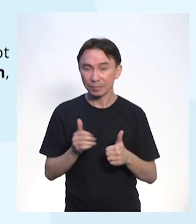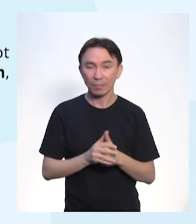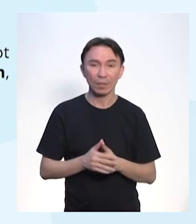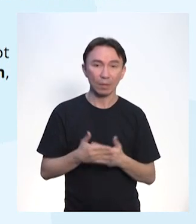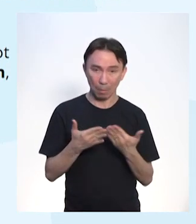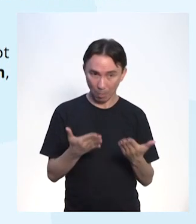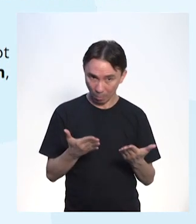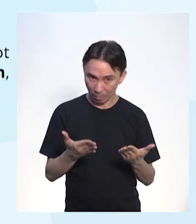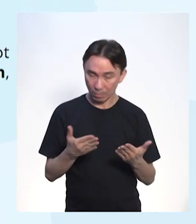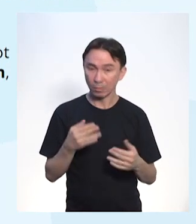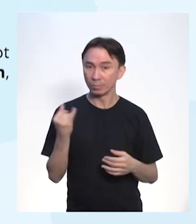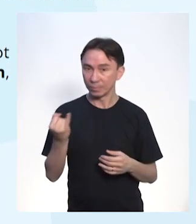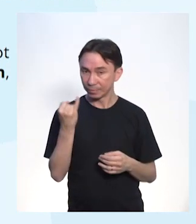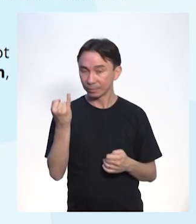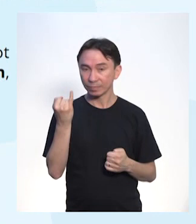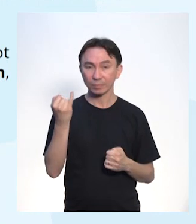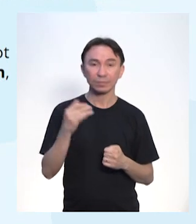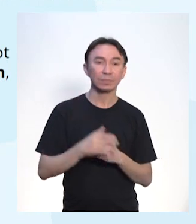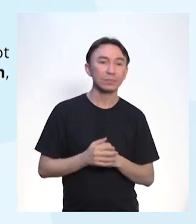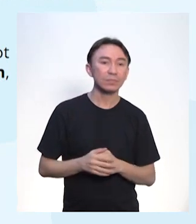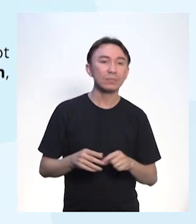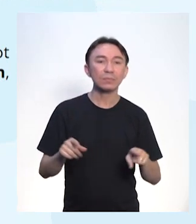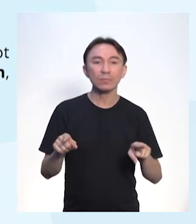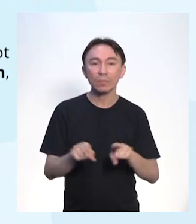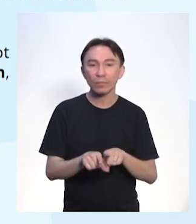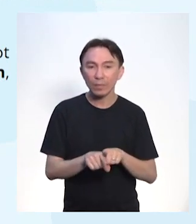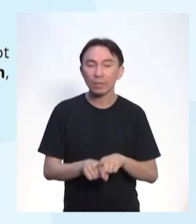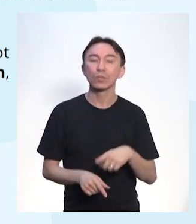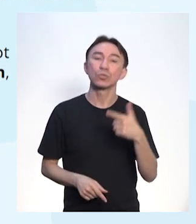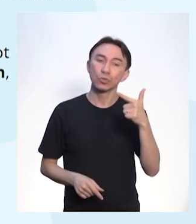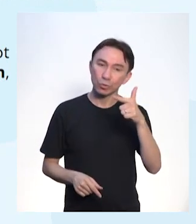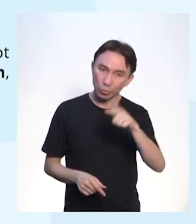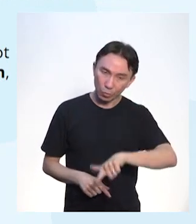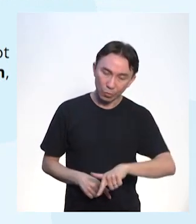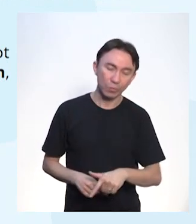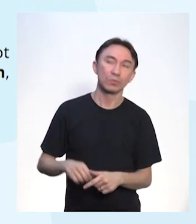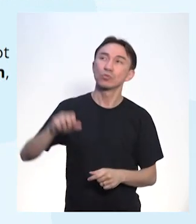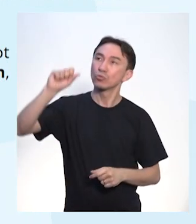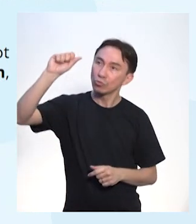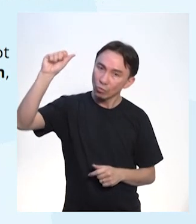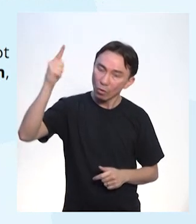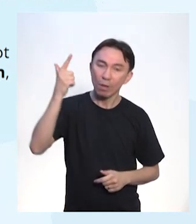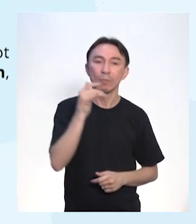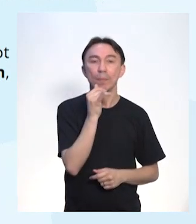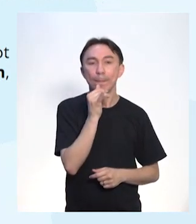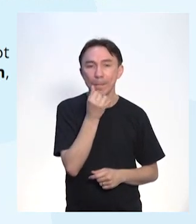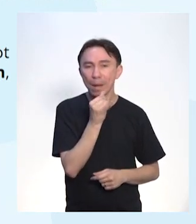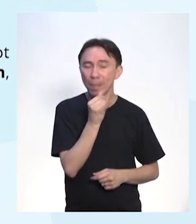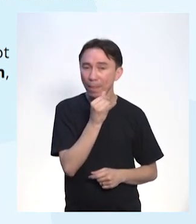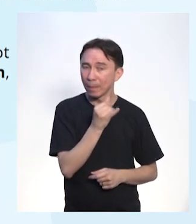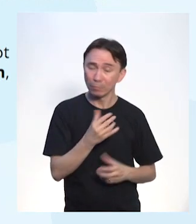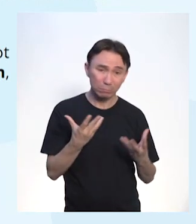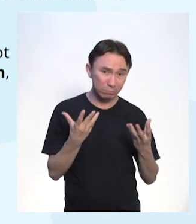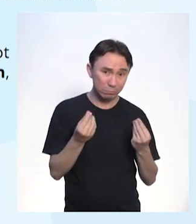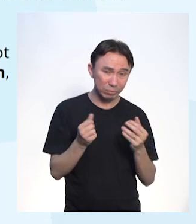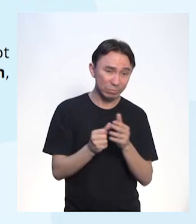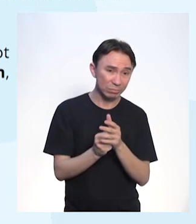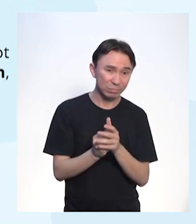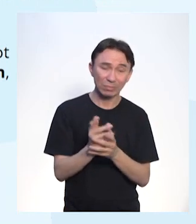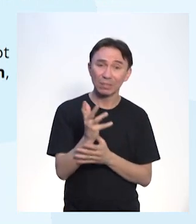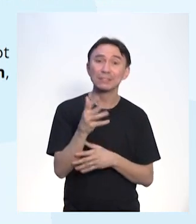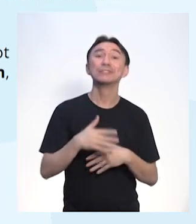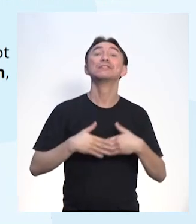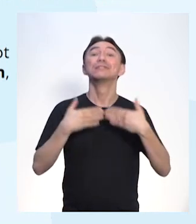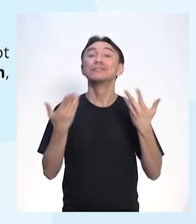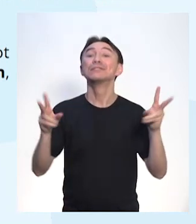importante também. Aí você tem aqui solar energy, de novo, energia solar de novo. Nossa, quantas vezes aparece energia solar? Qual será que é o tema do texto,